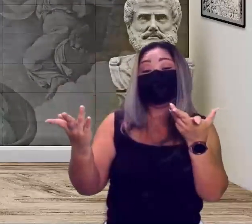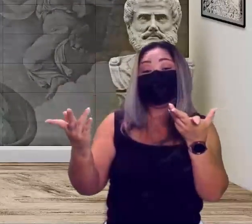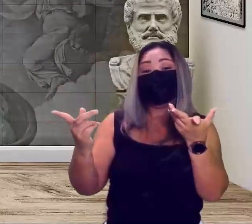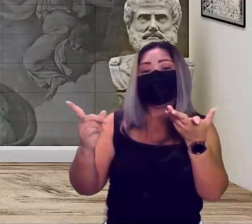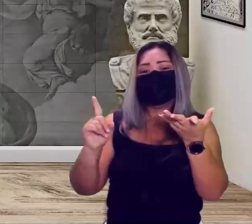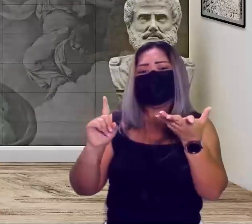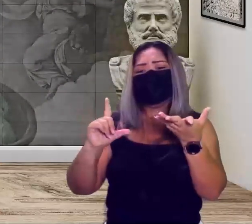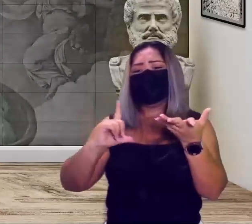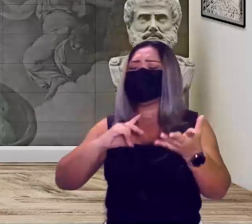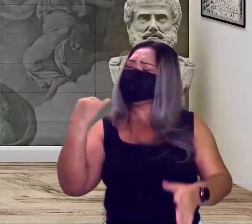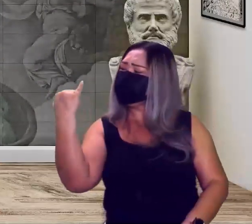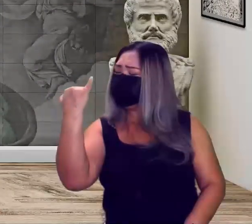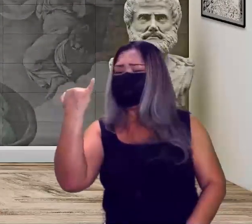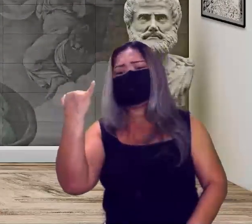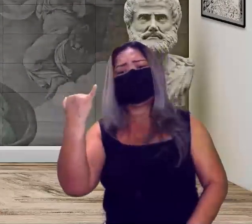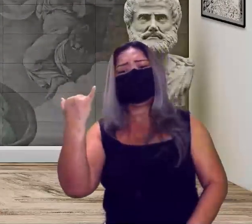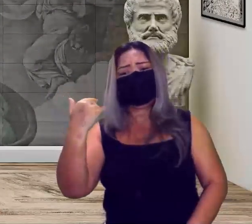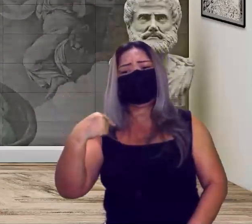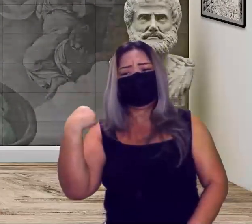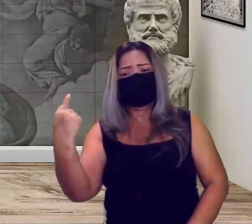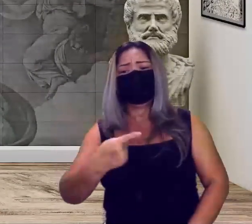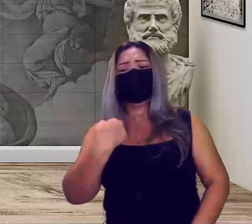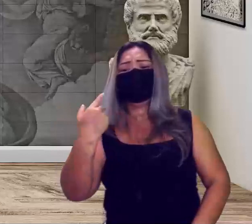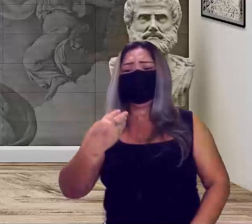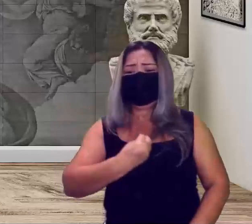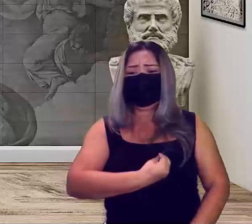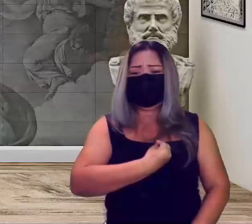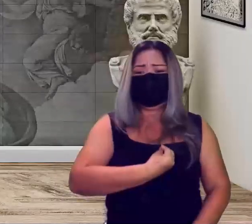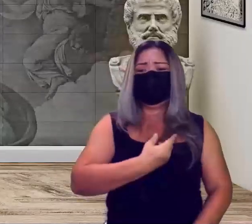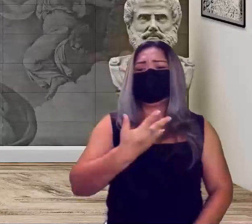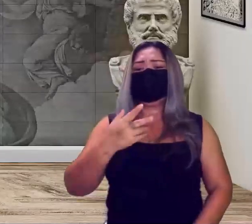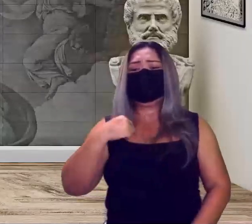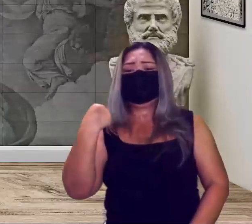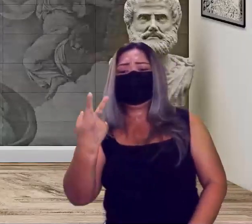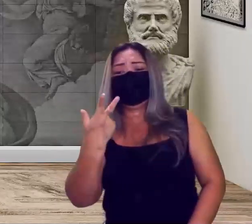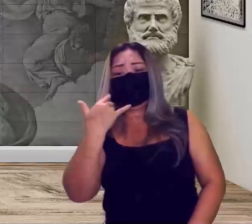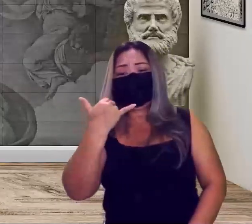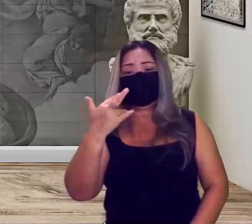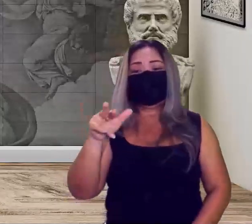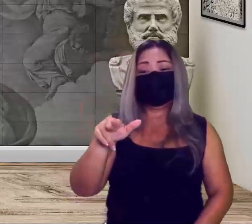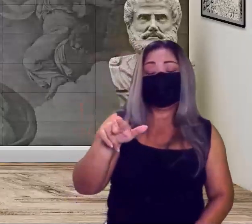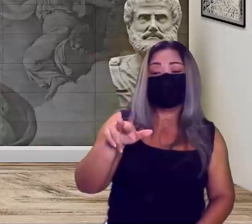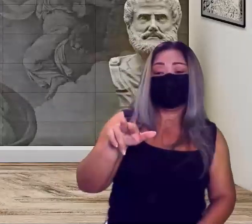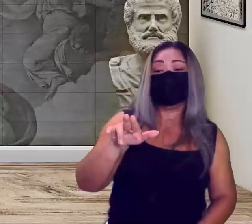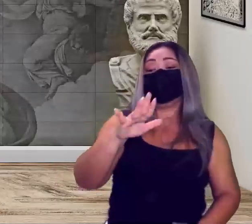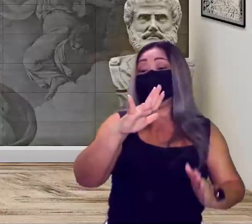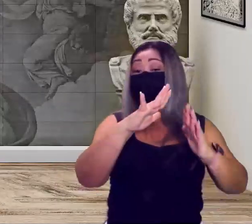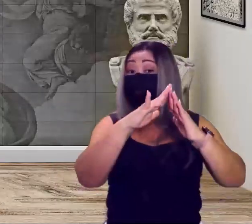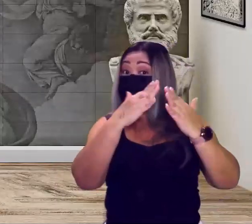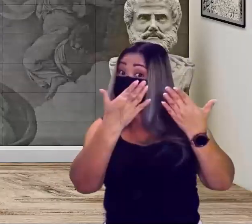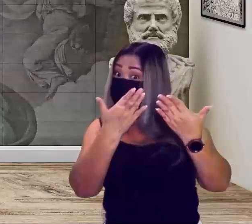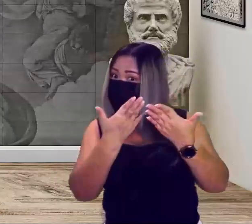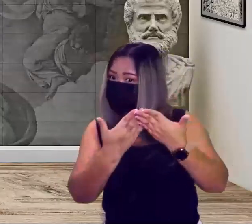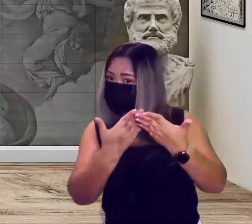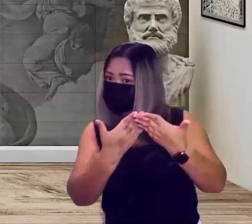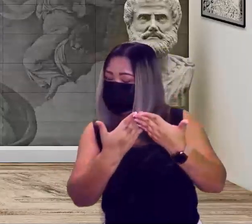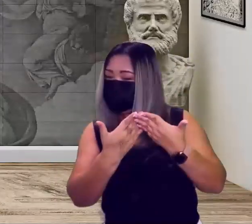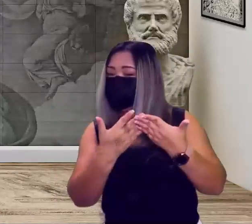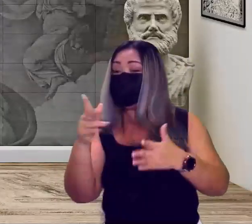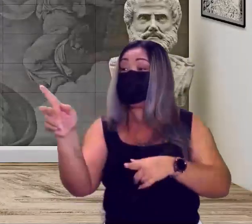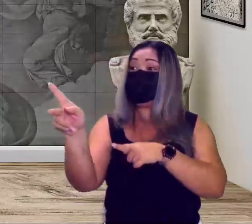existem tantas coisas que são importantes na nossa vida, né? Que a gente escolhe, nossos pais, irmãos, a escola,